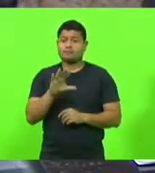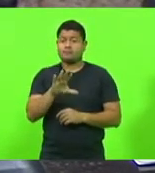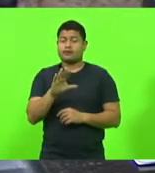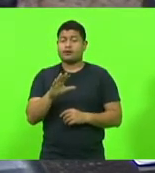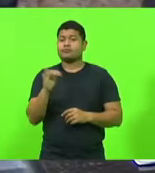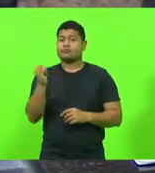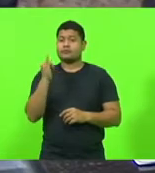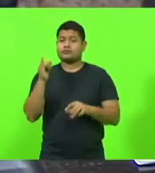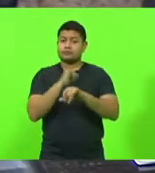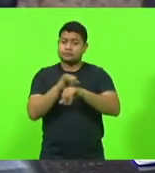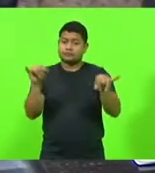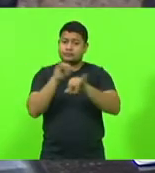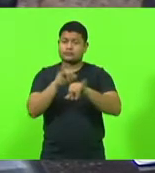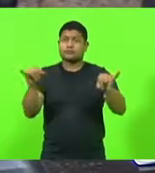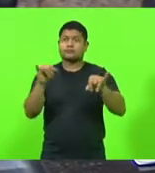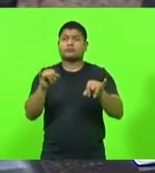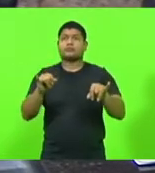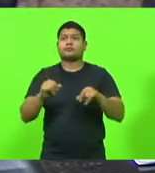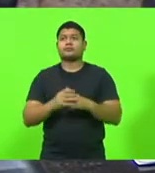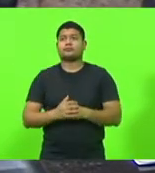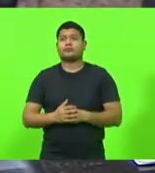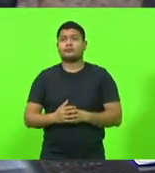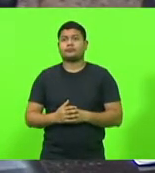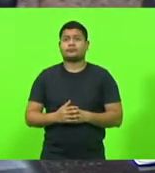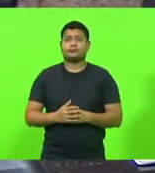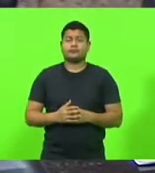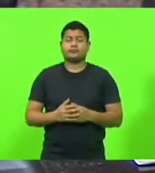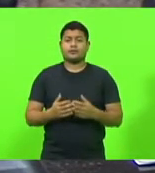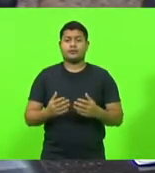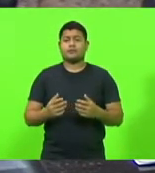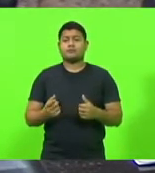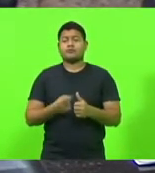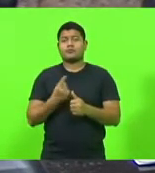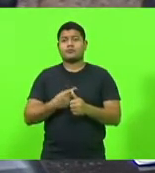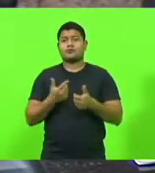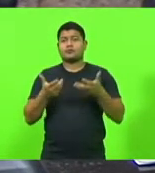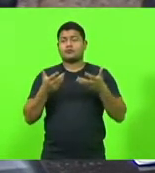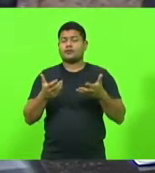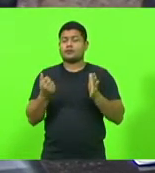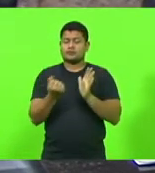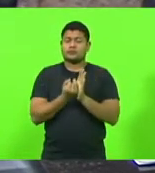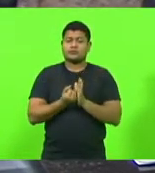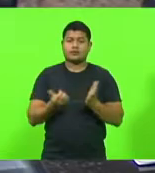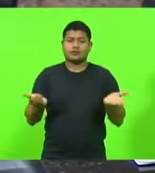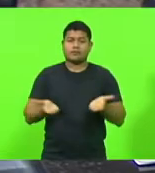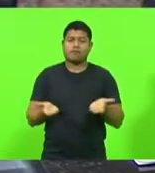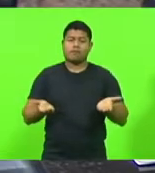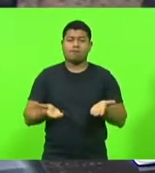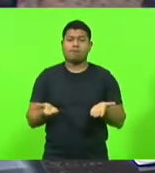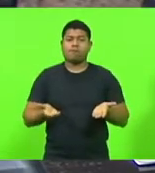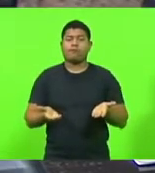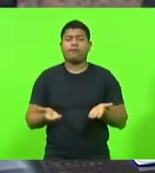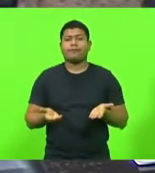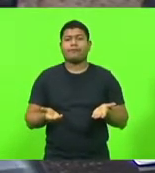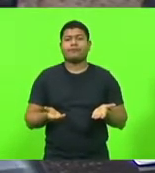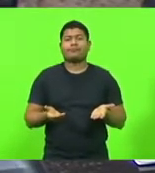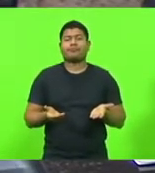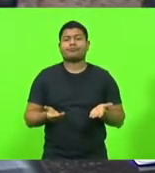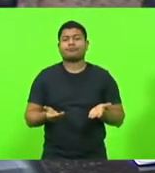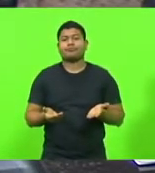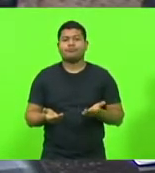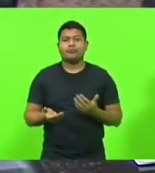influencia o preço do combustível. Então, a princípio, é isso, para deixar aqui registrado um pouco do que influencia no preço da